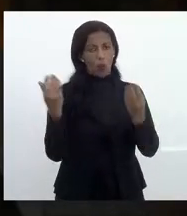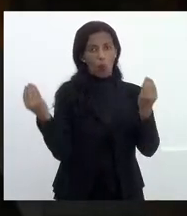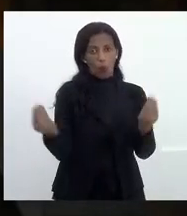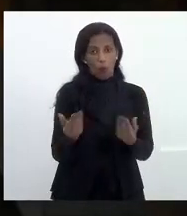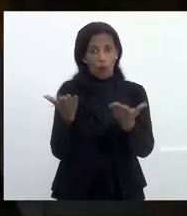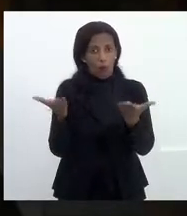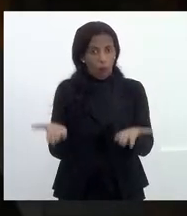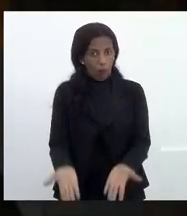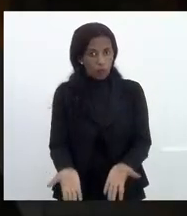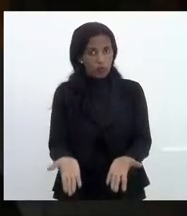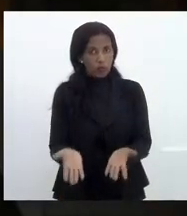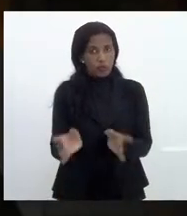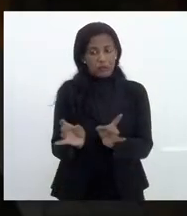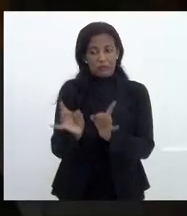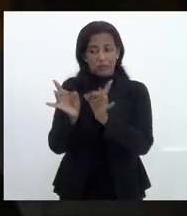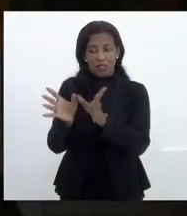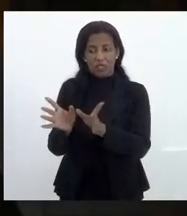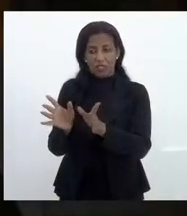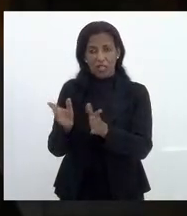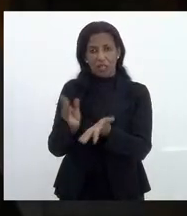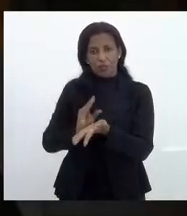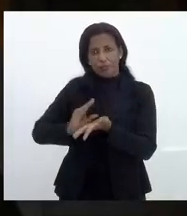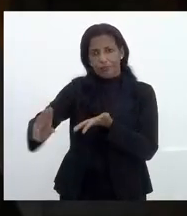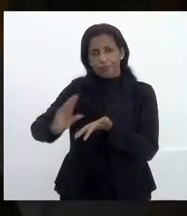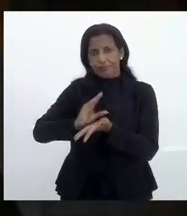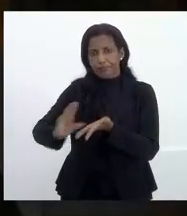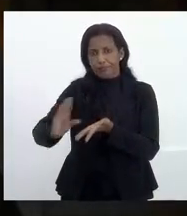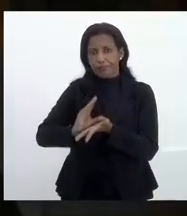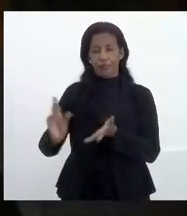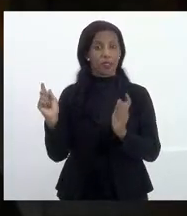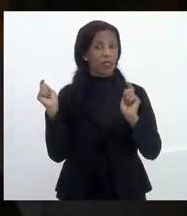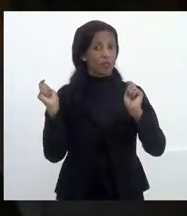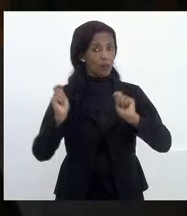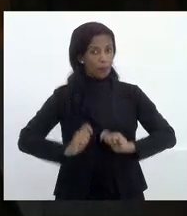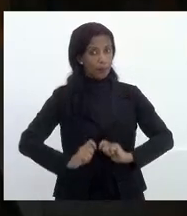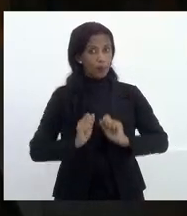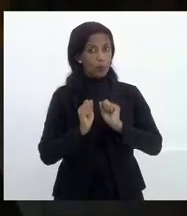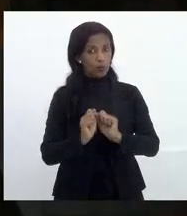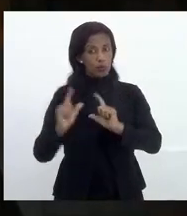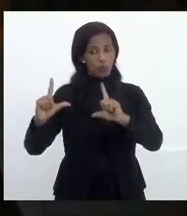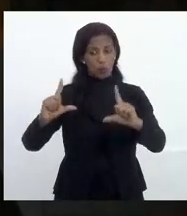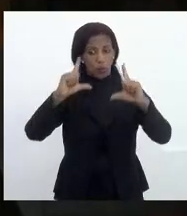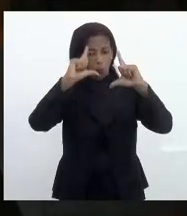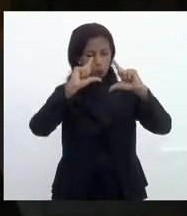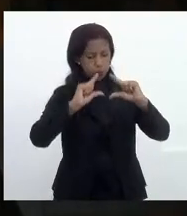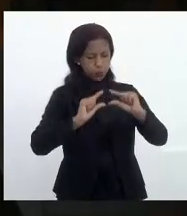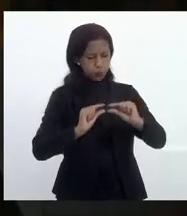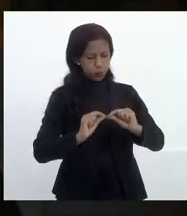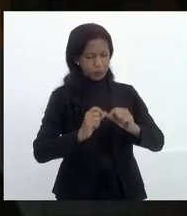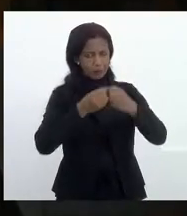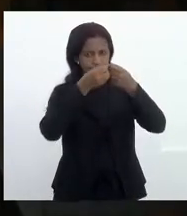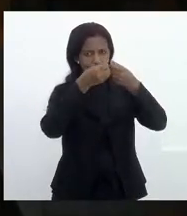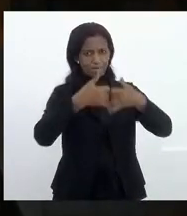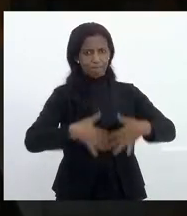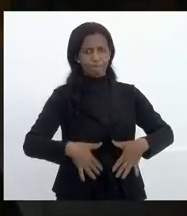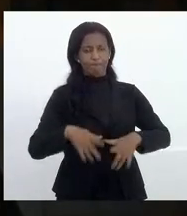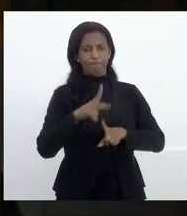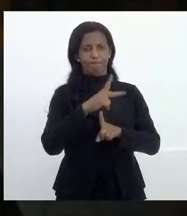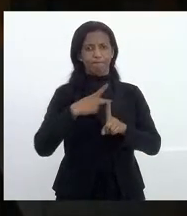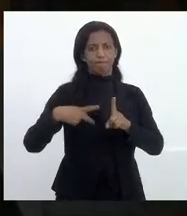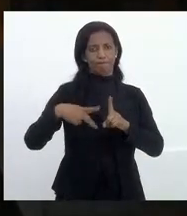atualmente deixaram de fazer repasses que poderiam ter diminuído muitos prejuízos no rio previdência